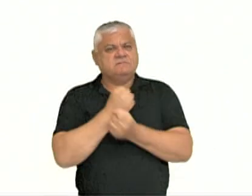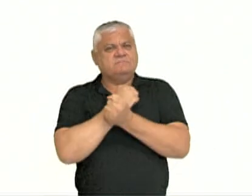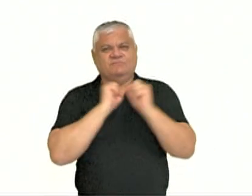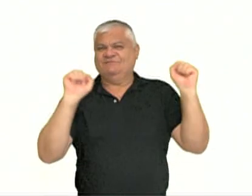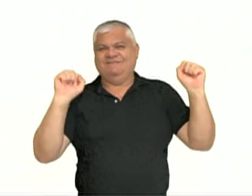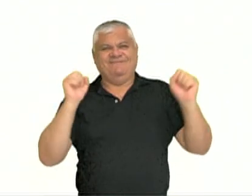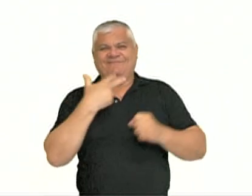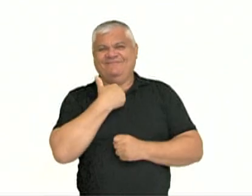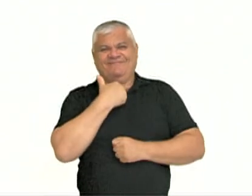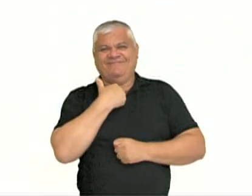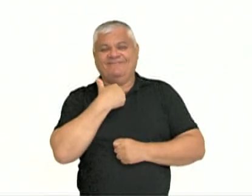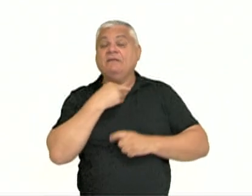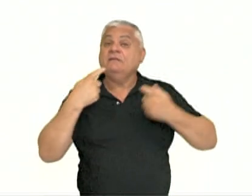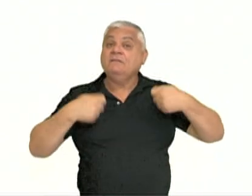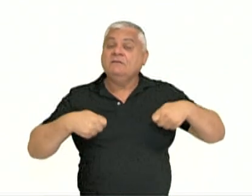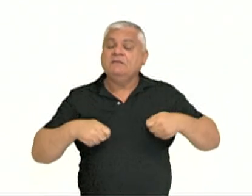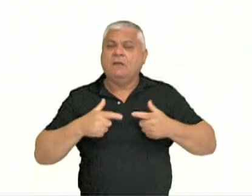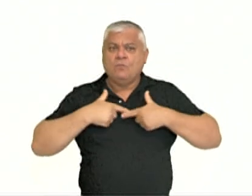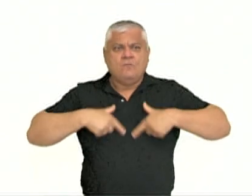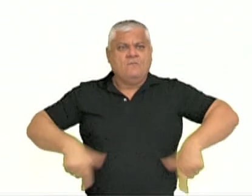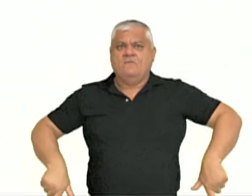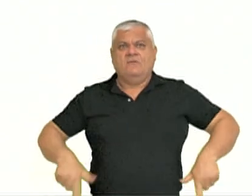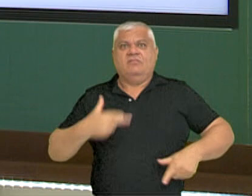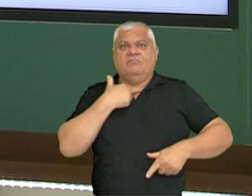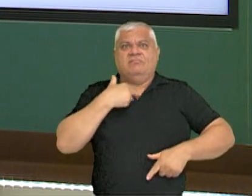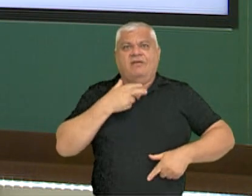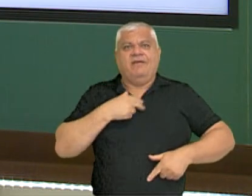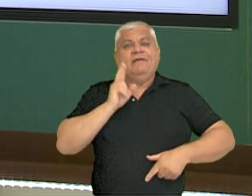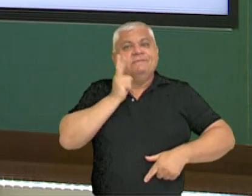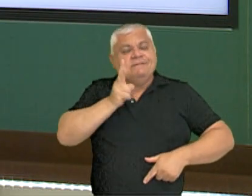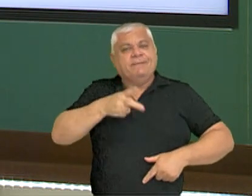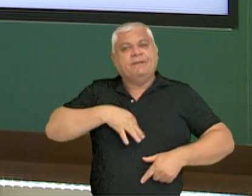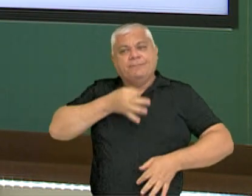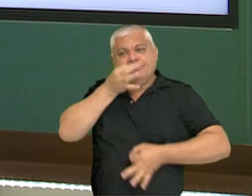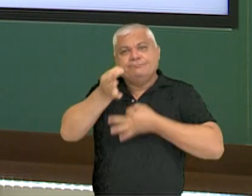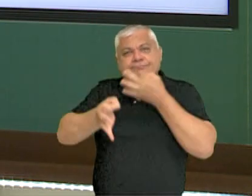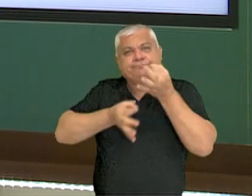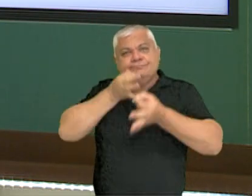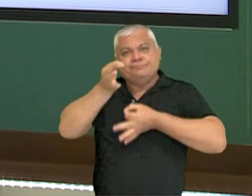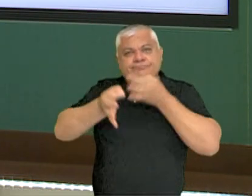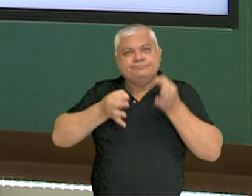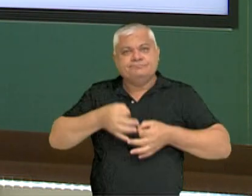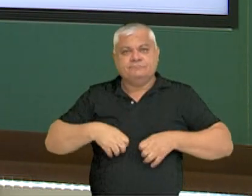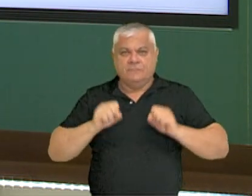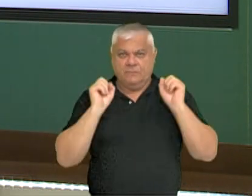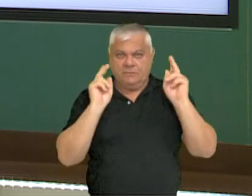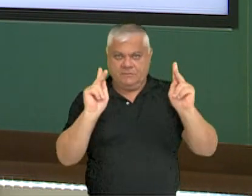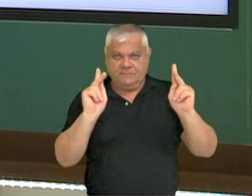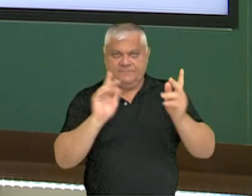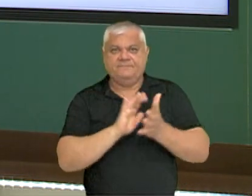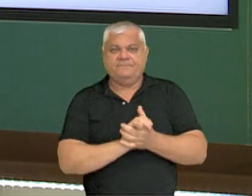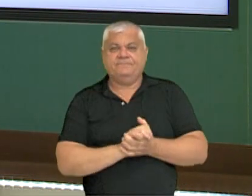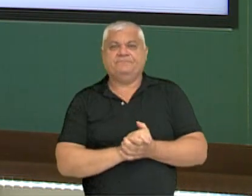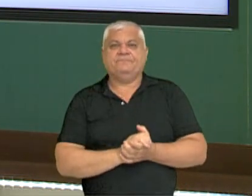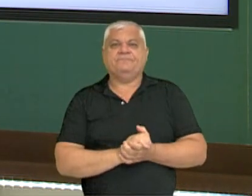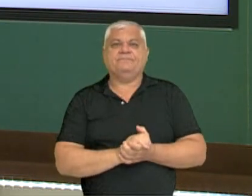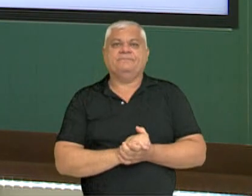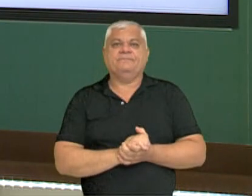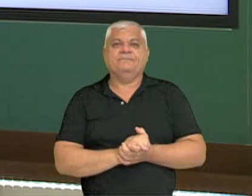notícia. De certo modo, isso não existe, Isso aí fica na especulação, certo? Muito bem.